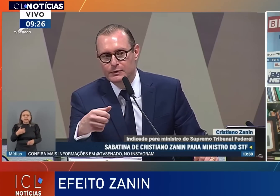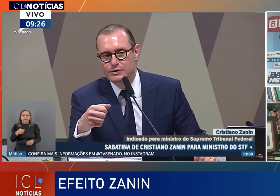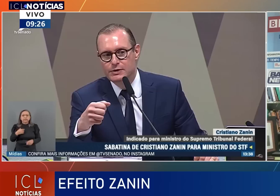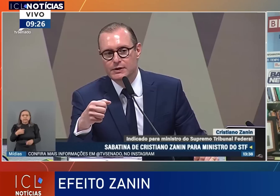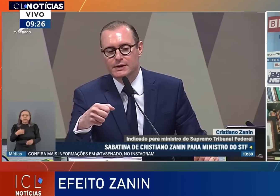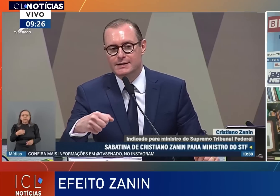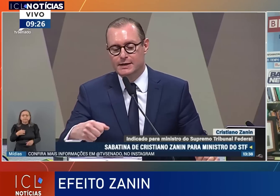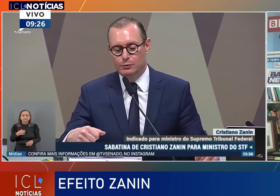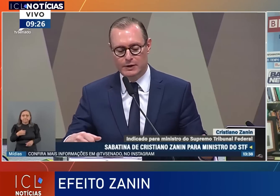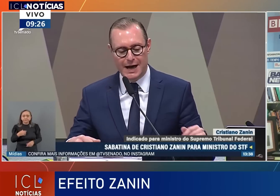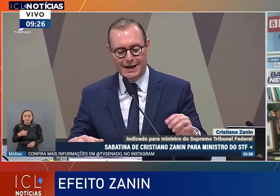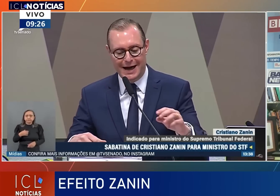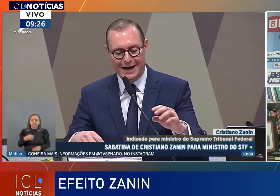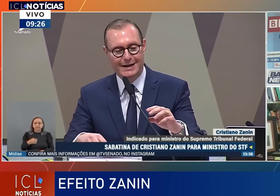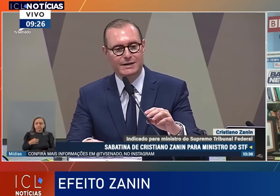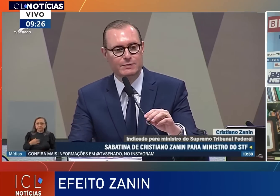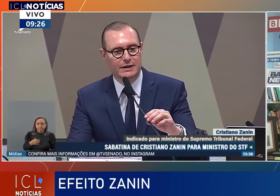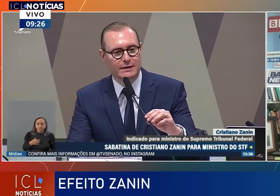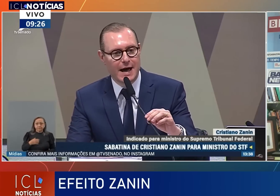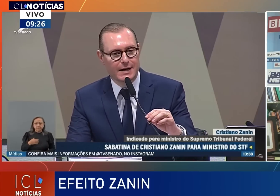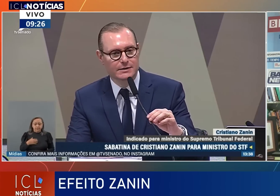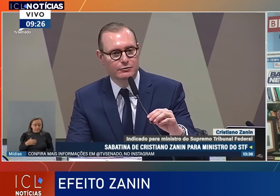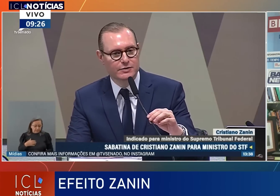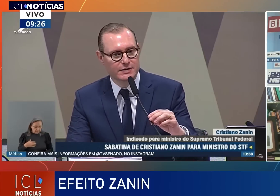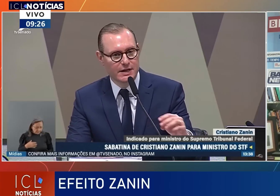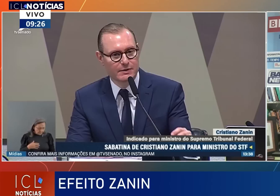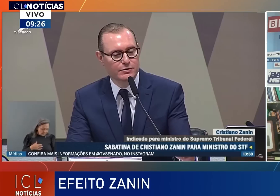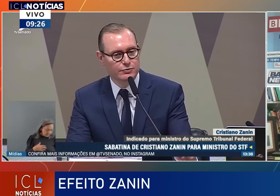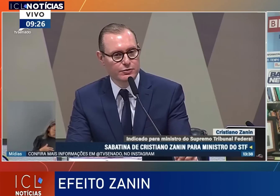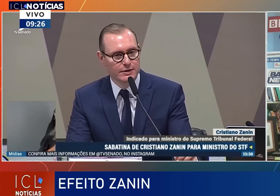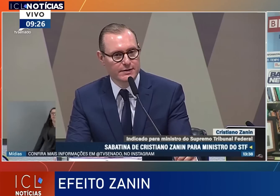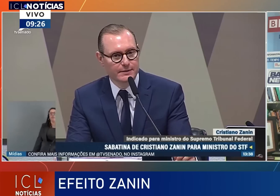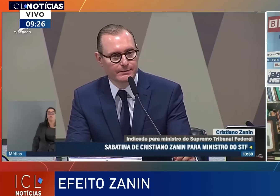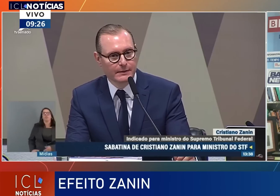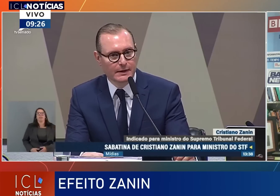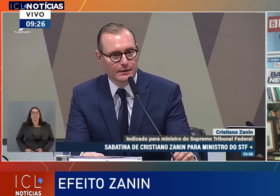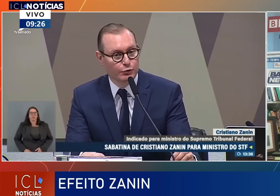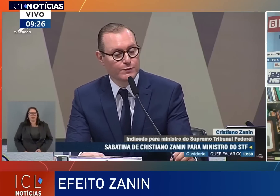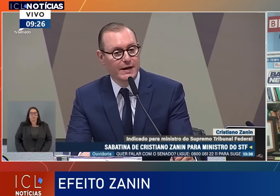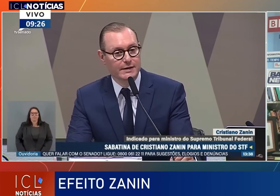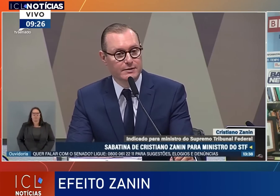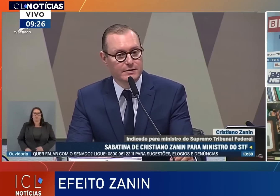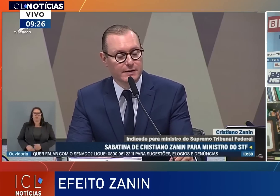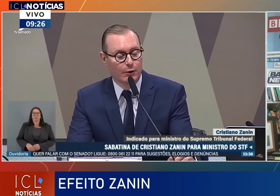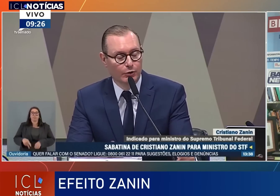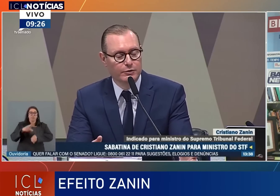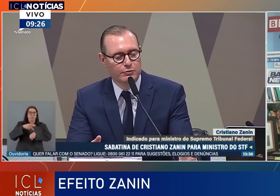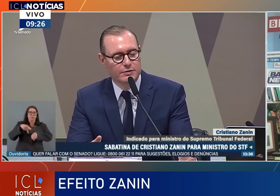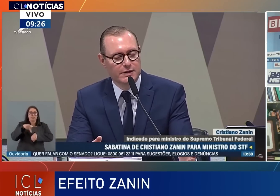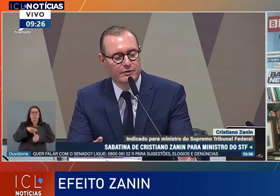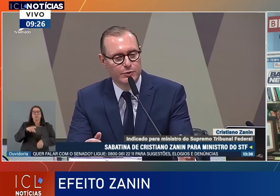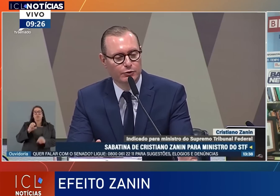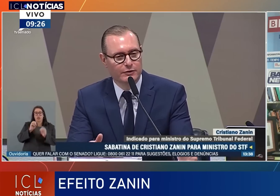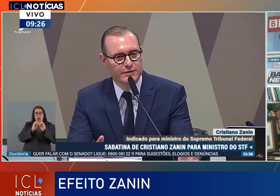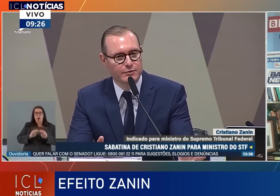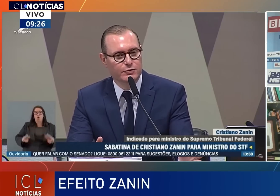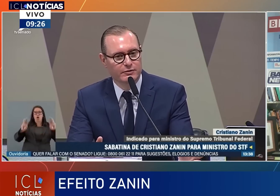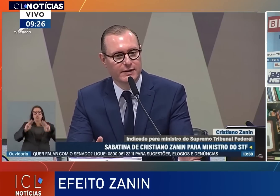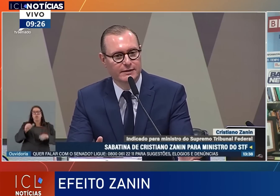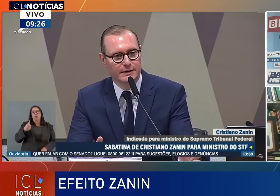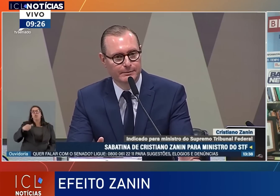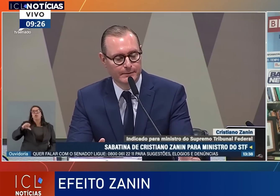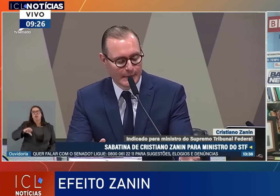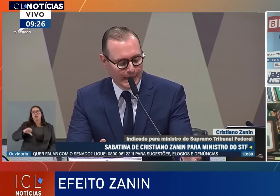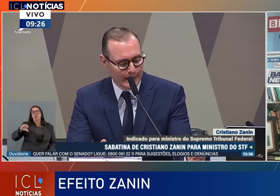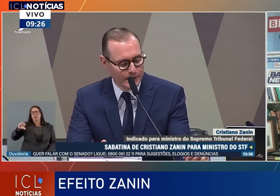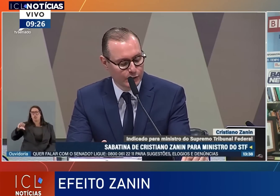voltou a ser inconstitucional, como sempre deveria ter sido, e também graças às conversas publicadas da Vaza Jato que foram obtidas lá pelo Walter Delgatti, né? Então, para a